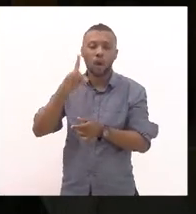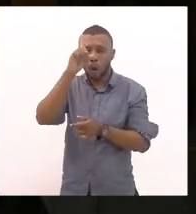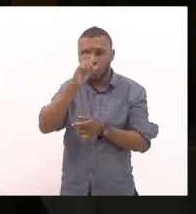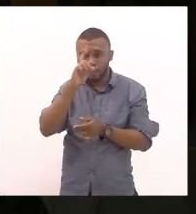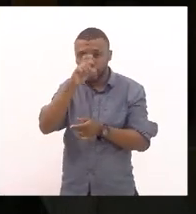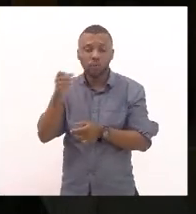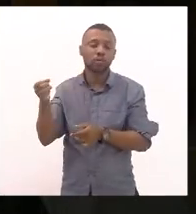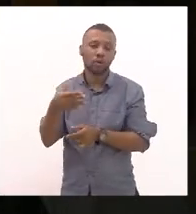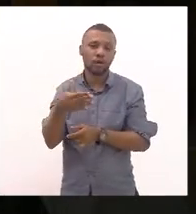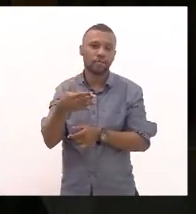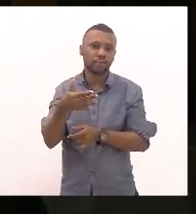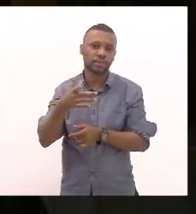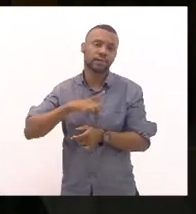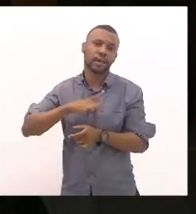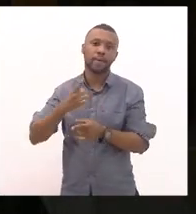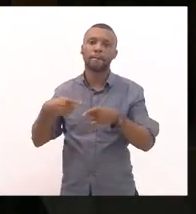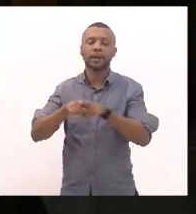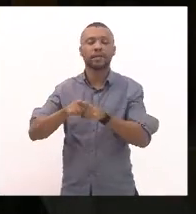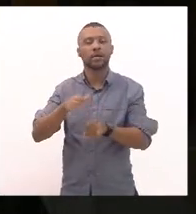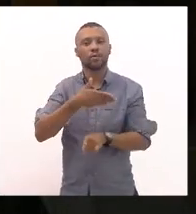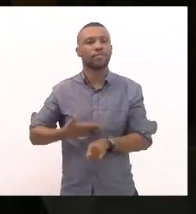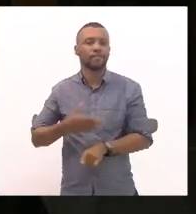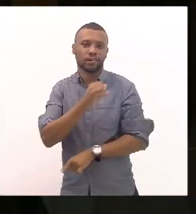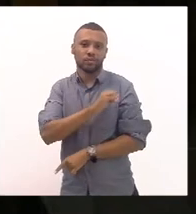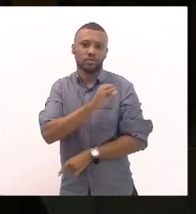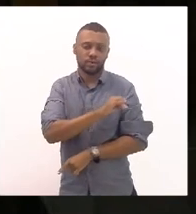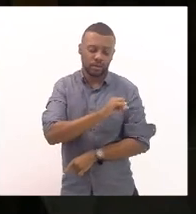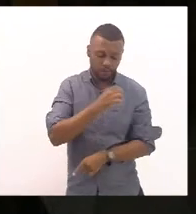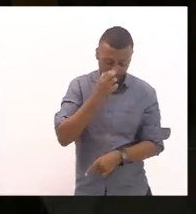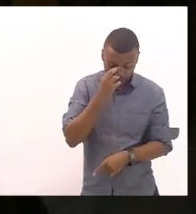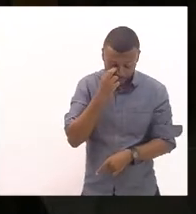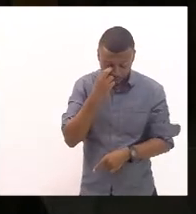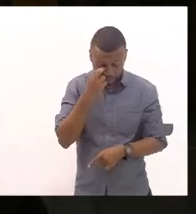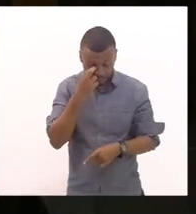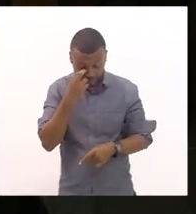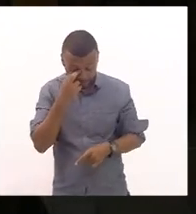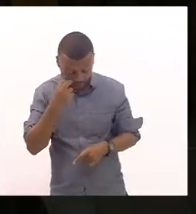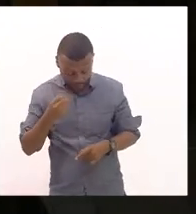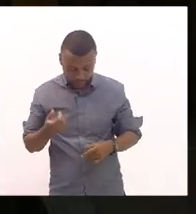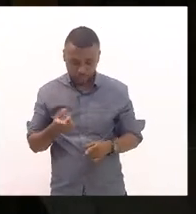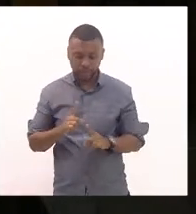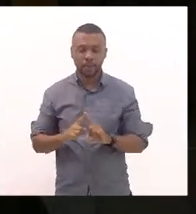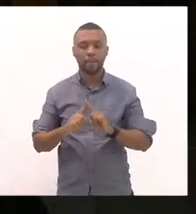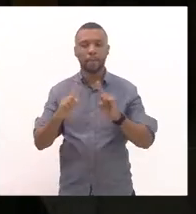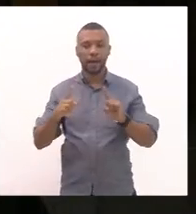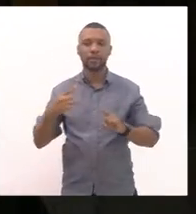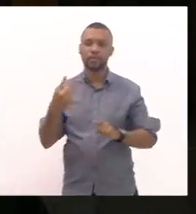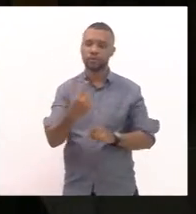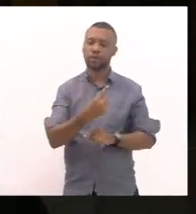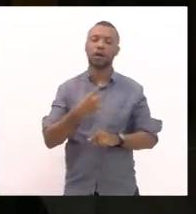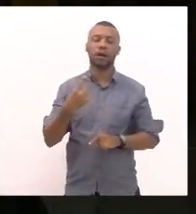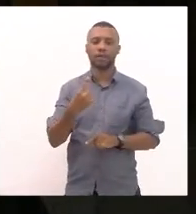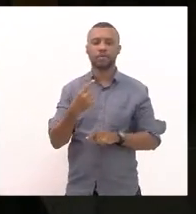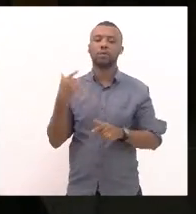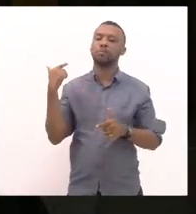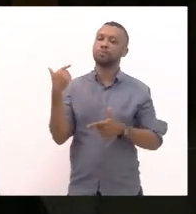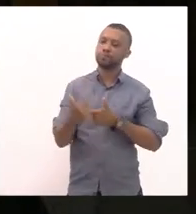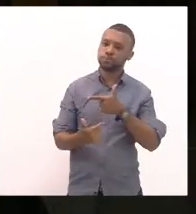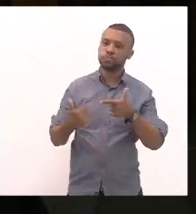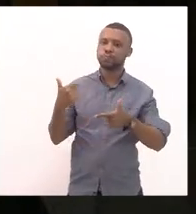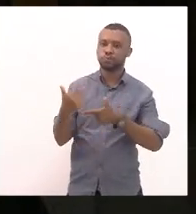feito na cidade de Campos em parceria com Governo do Estado é mas nós que estamos trabalhando